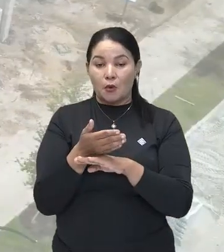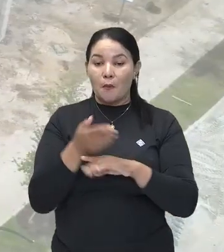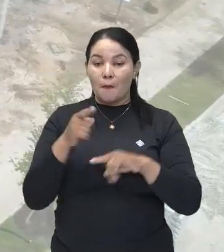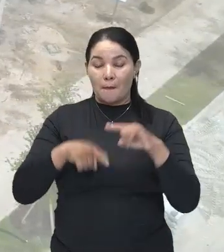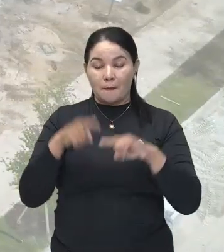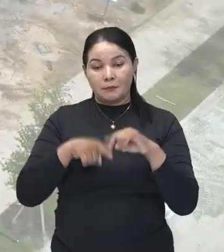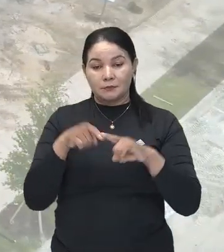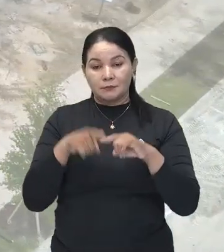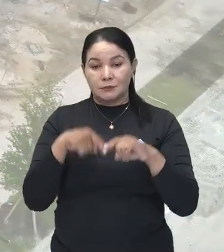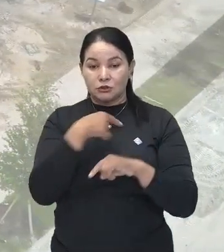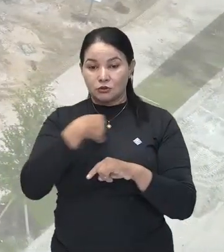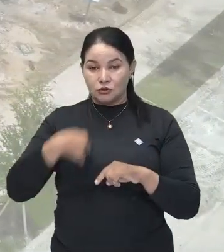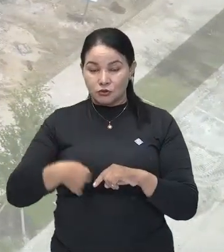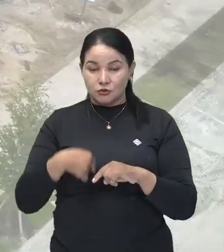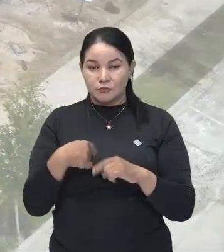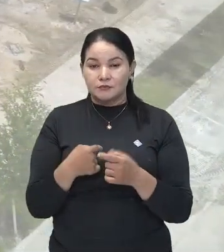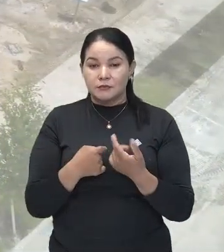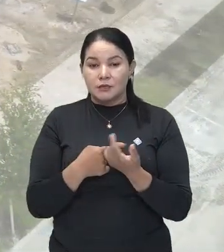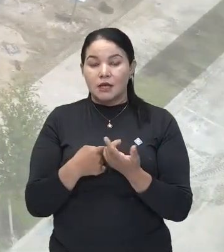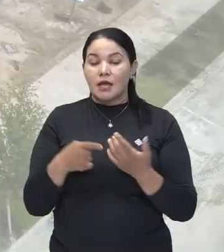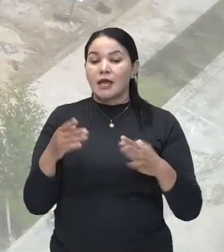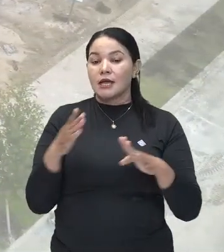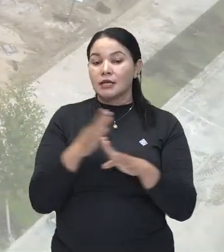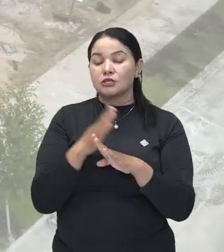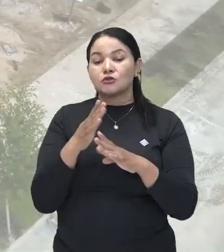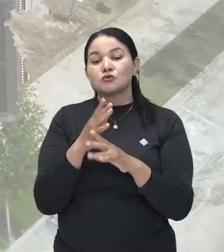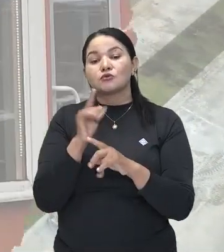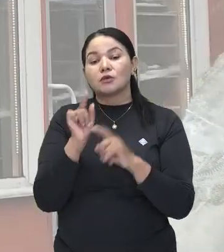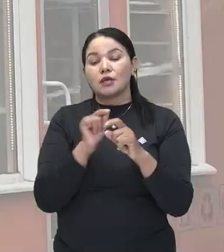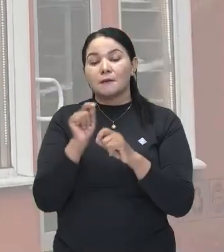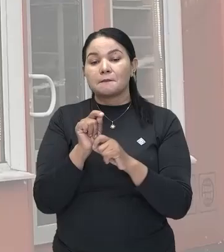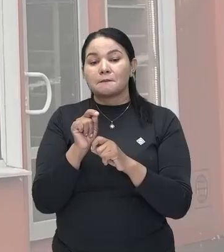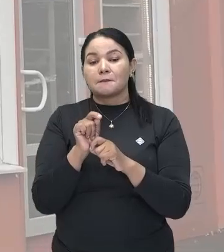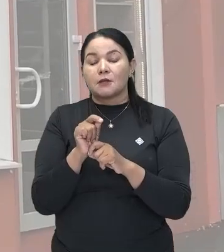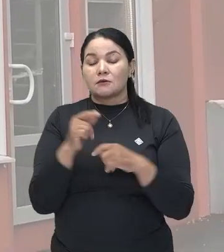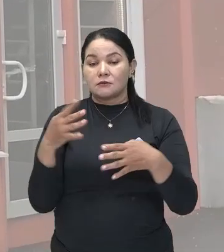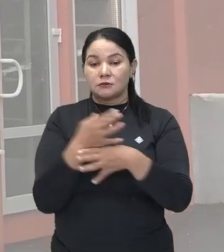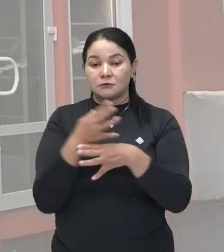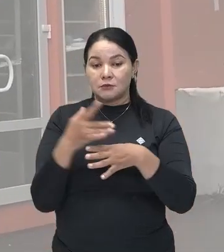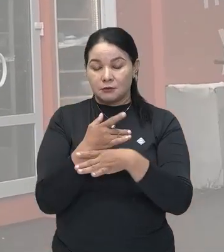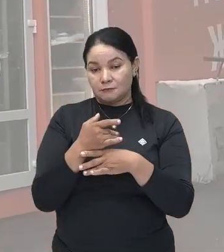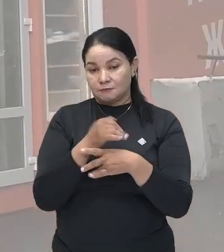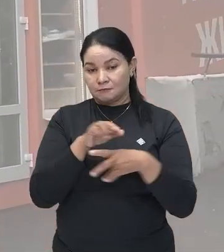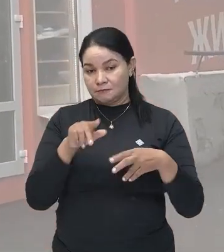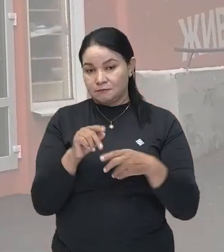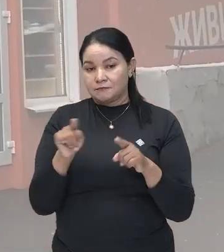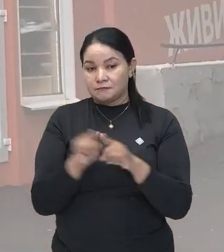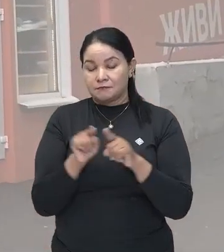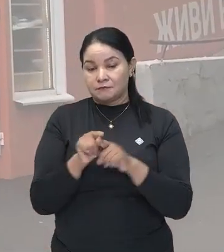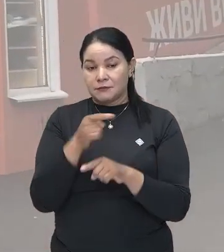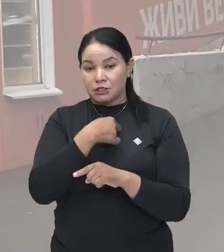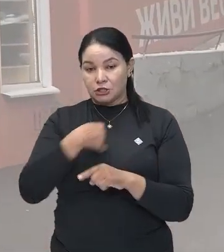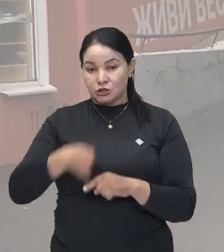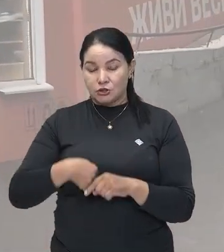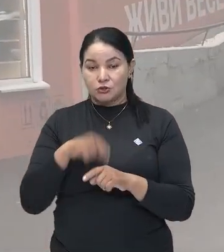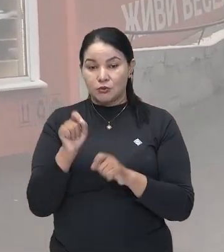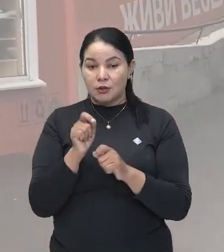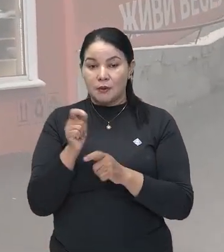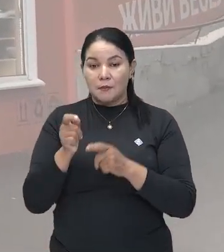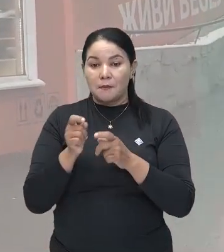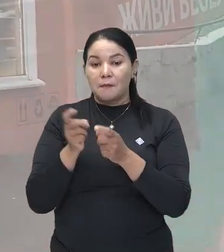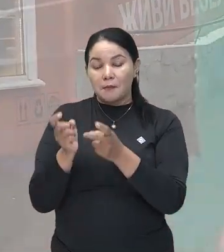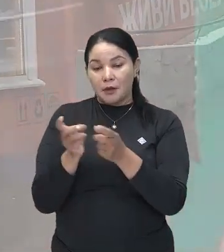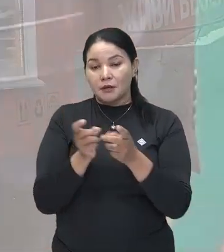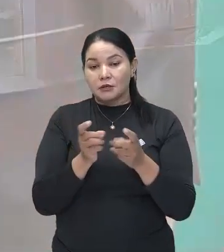trocas comerciais entre os países asiáticos. A China também vem ampliando sua presença no mercado de outras regiões do